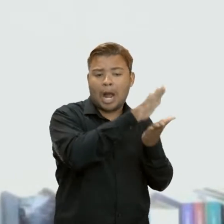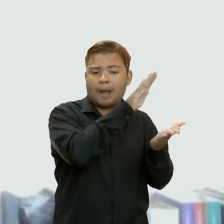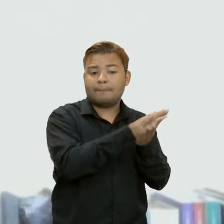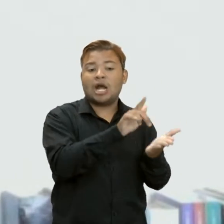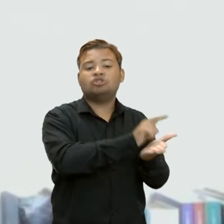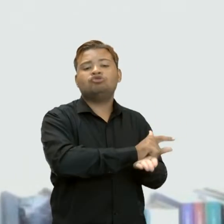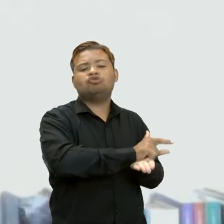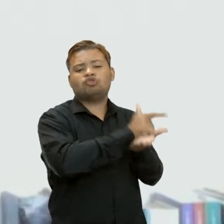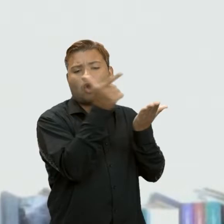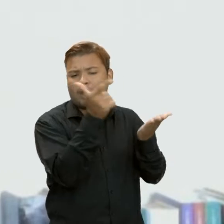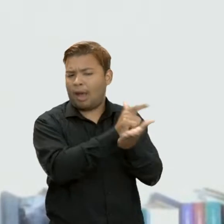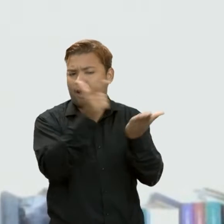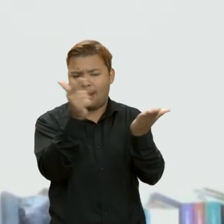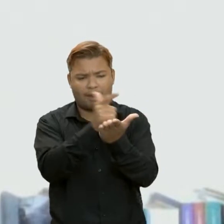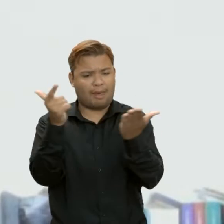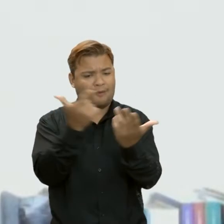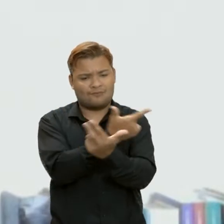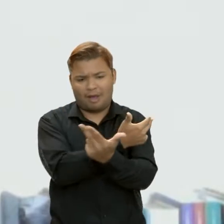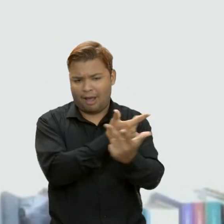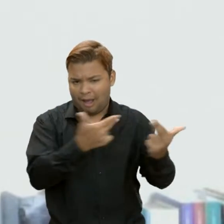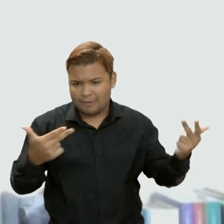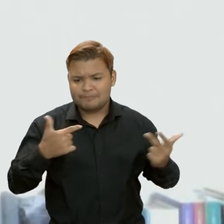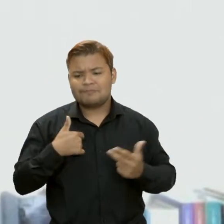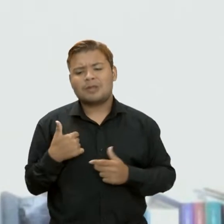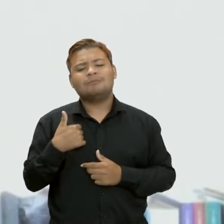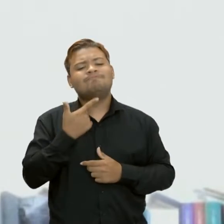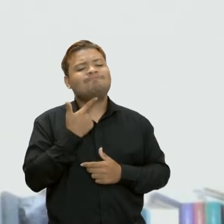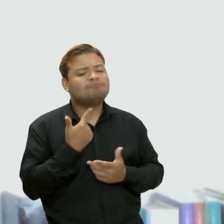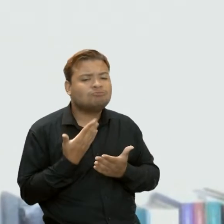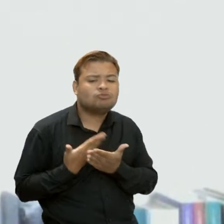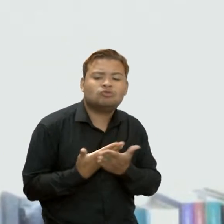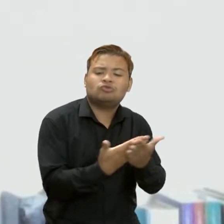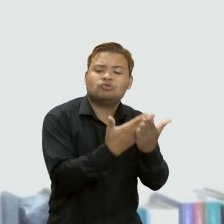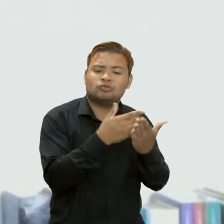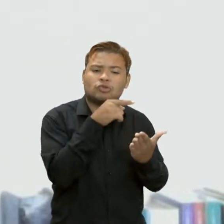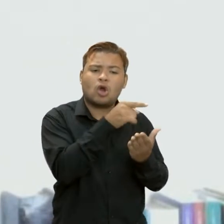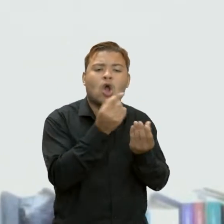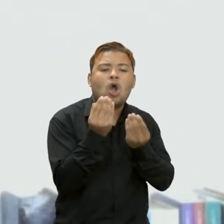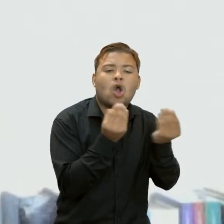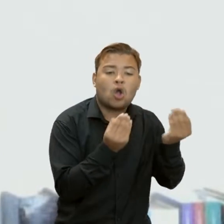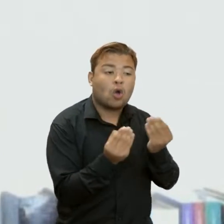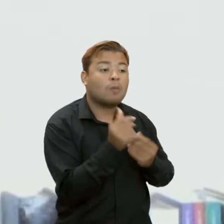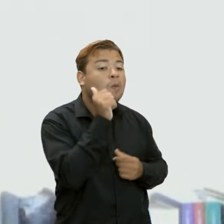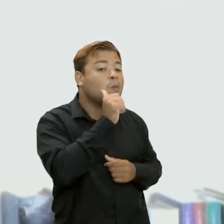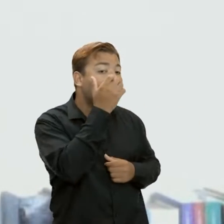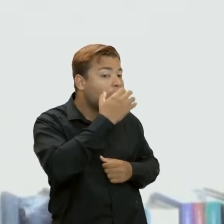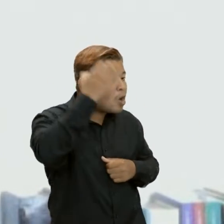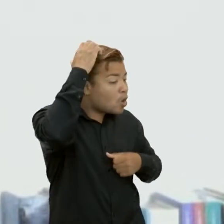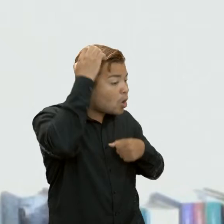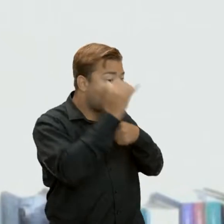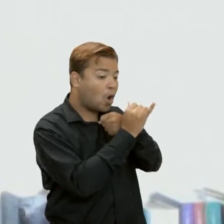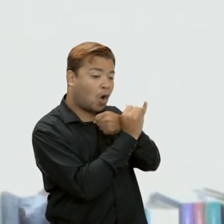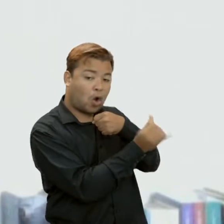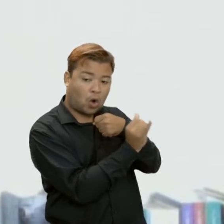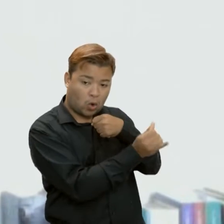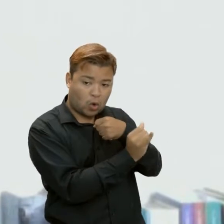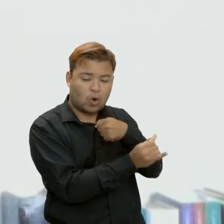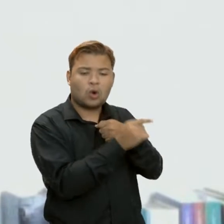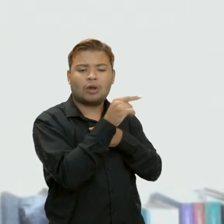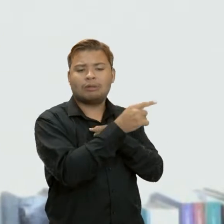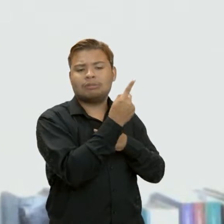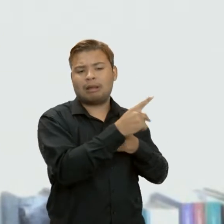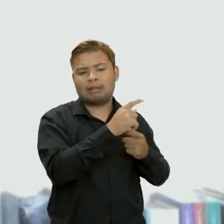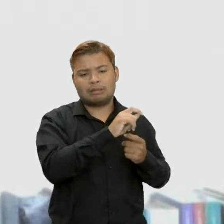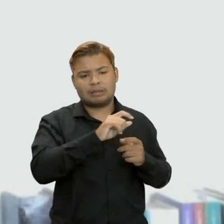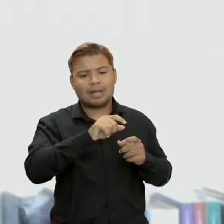diferentes jornais, e eu quis estudar como essas crônicas funcionaram para Cora Coralina